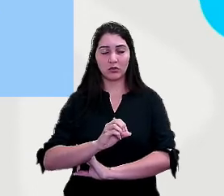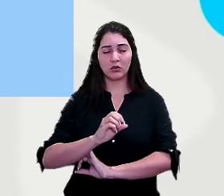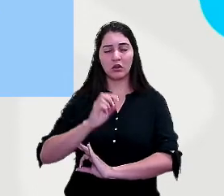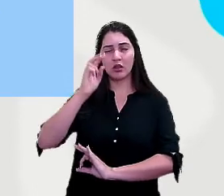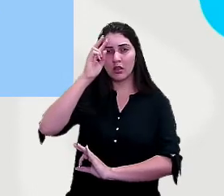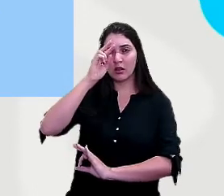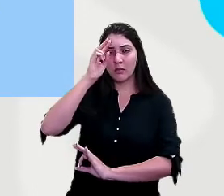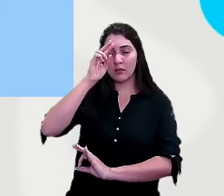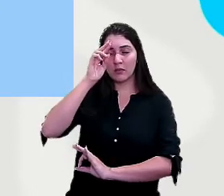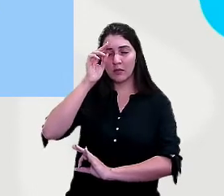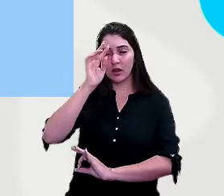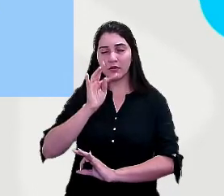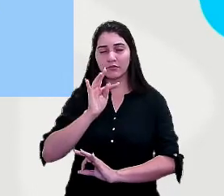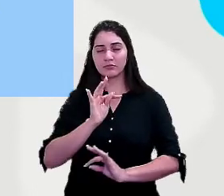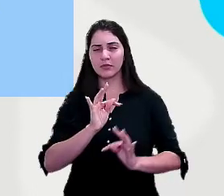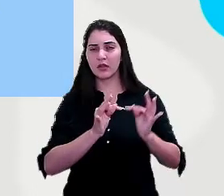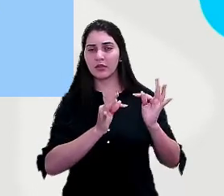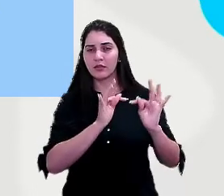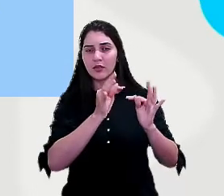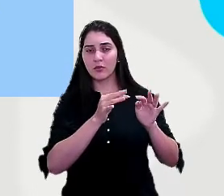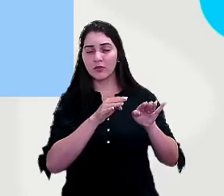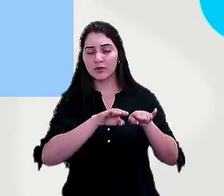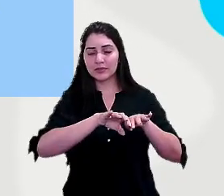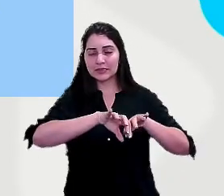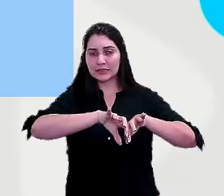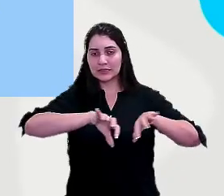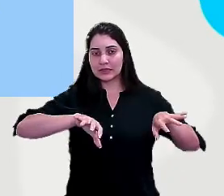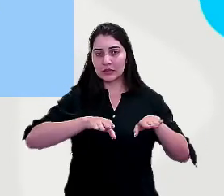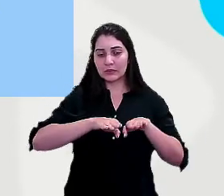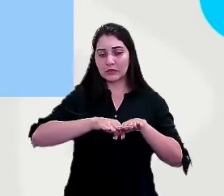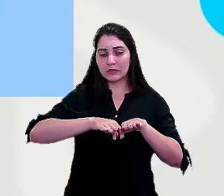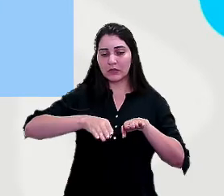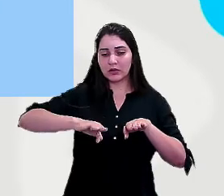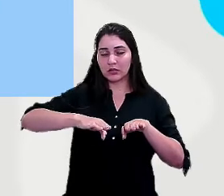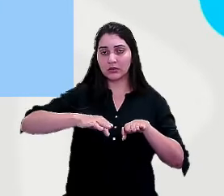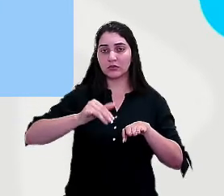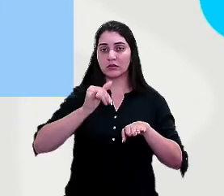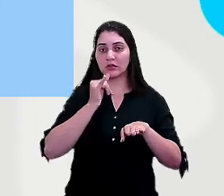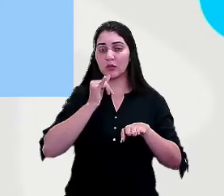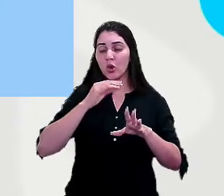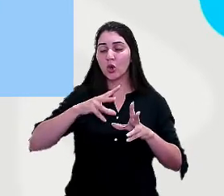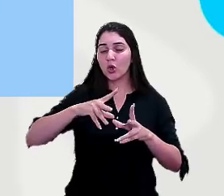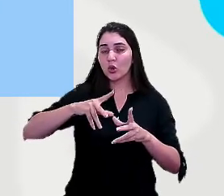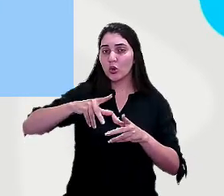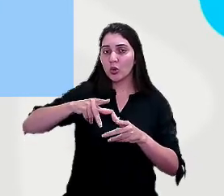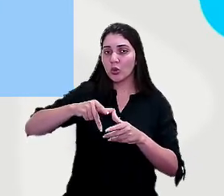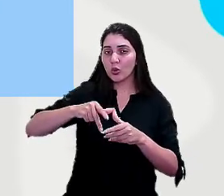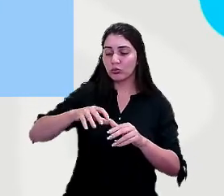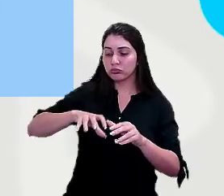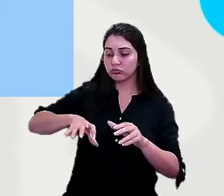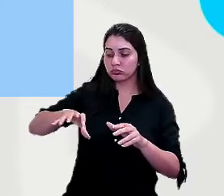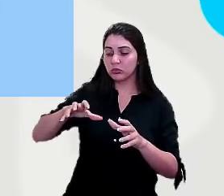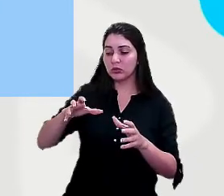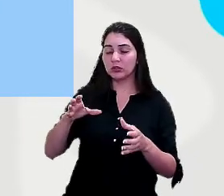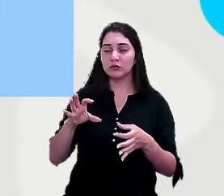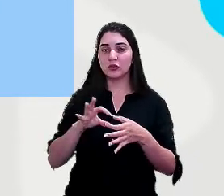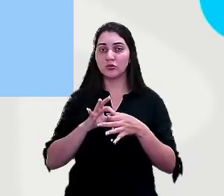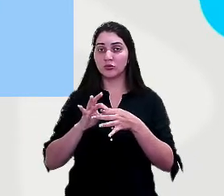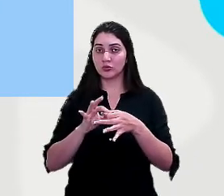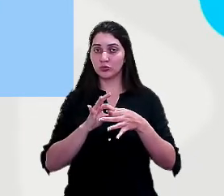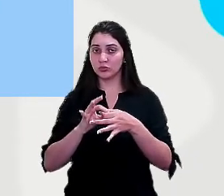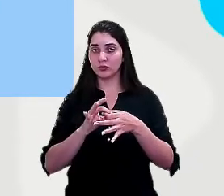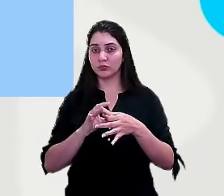das placas, né? A gente lembra que todos os continentes estavam unidos num único continente,